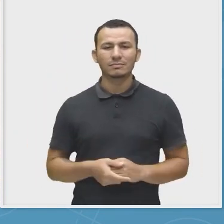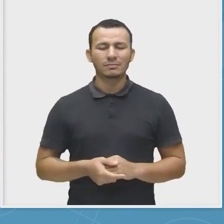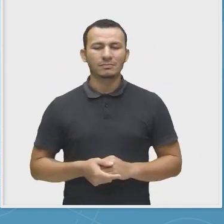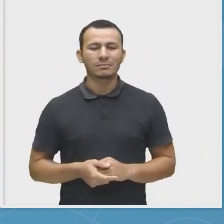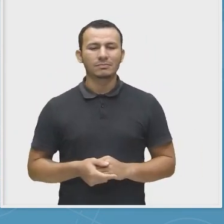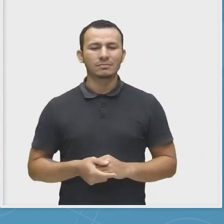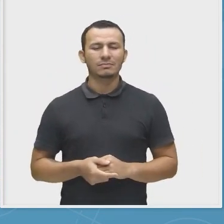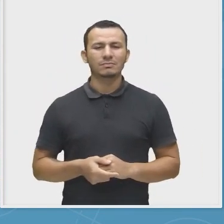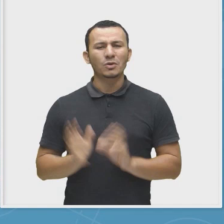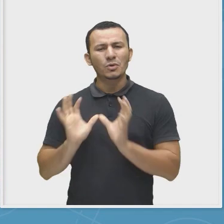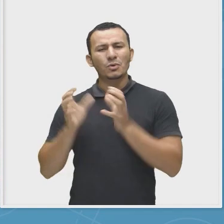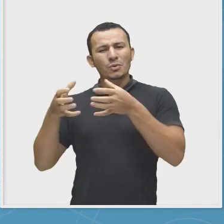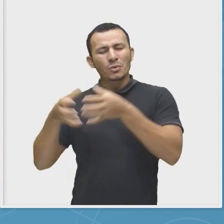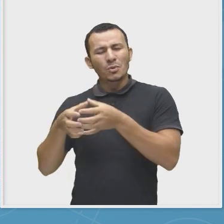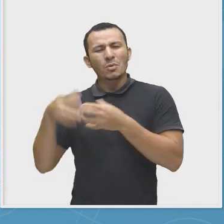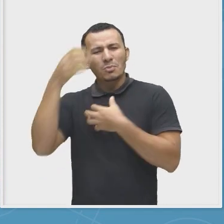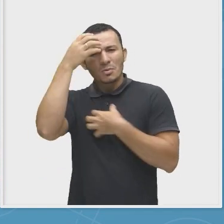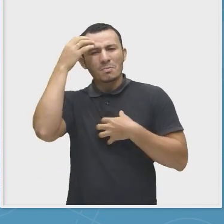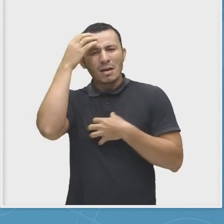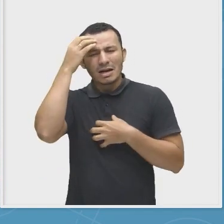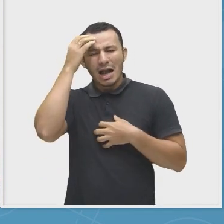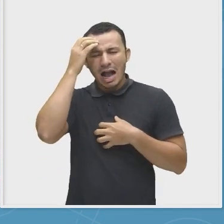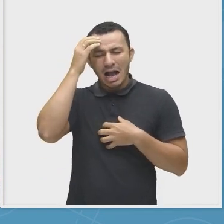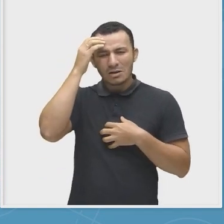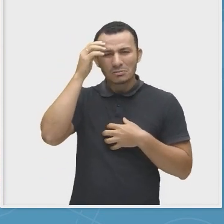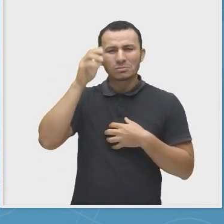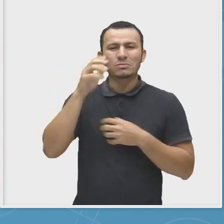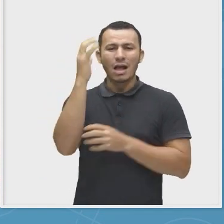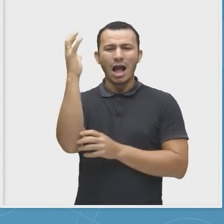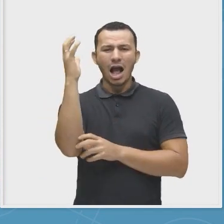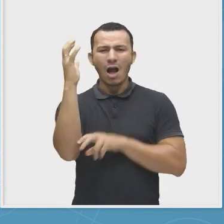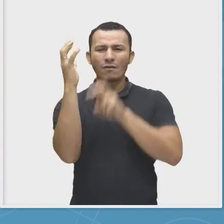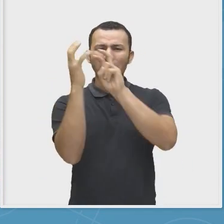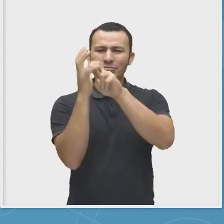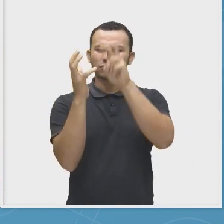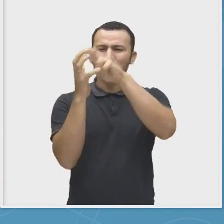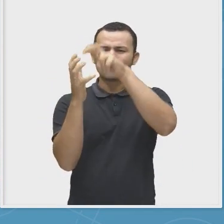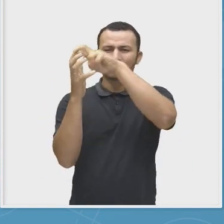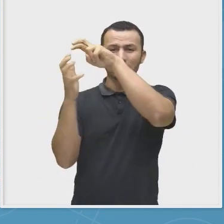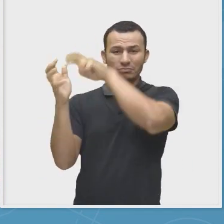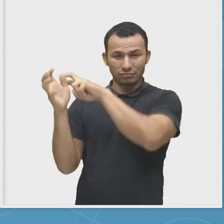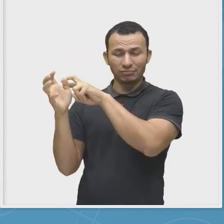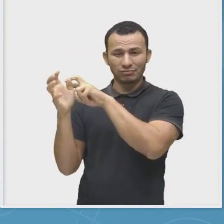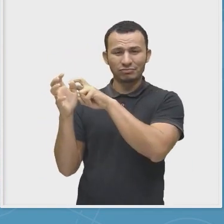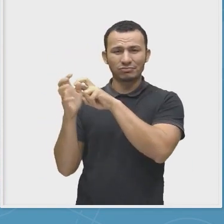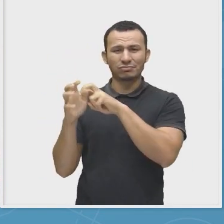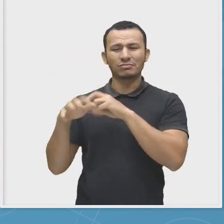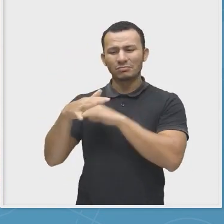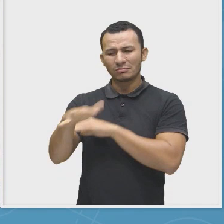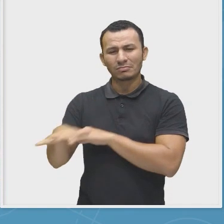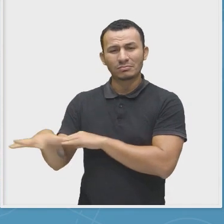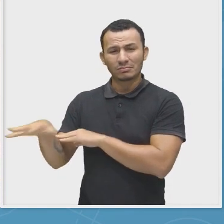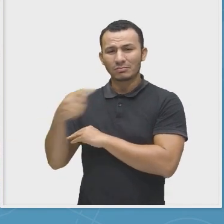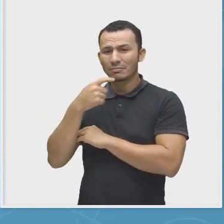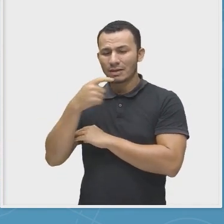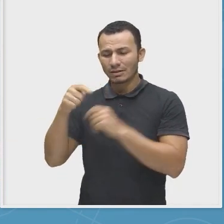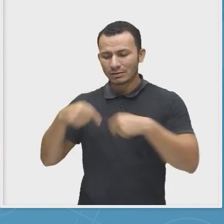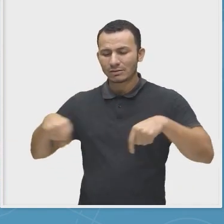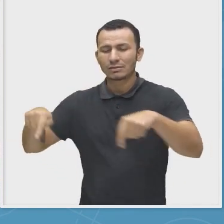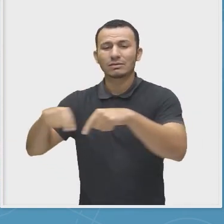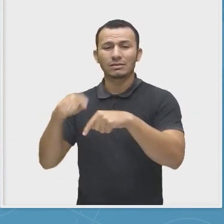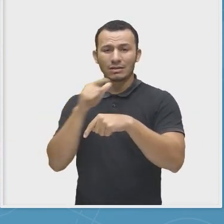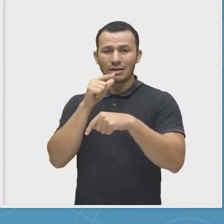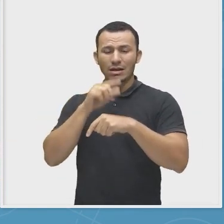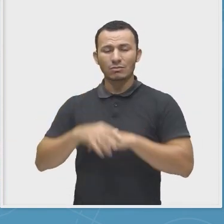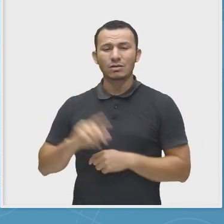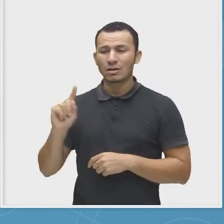Andava um bando de macacos em troça, pulando de árvore em árvore, nas bordas de uma grota, eis senão quando